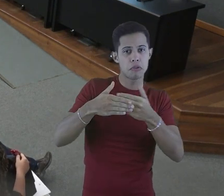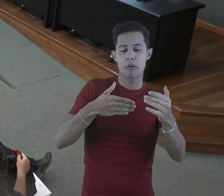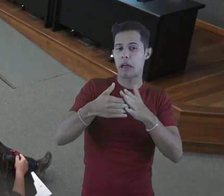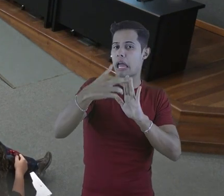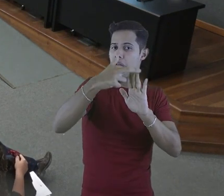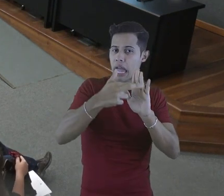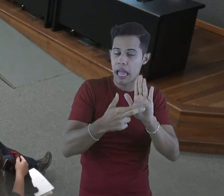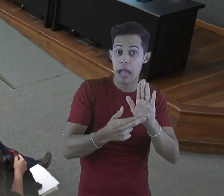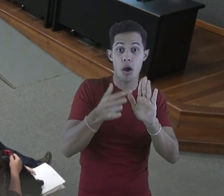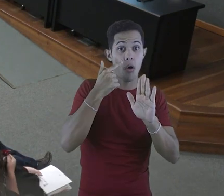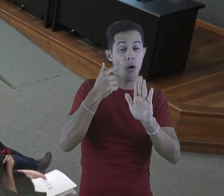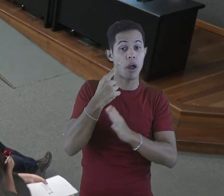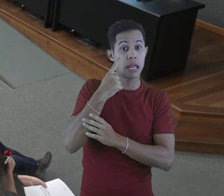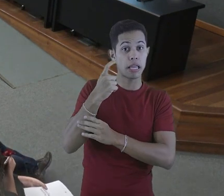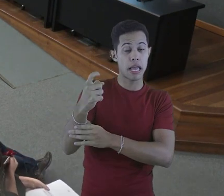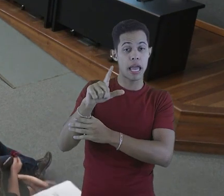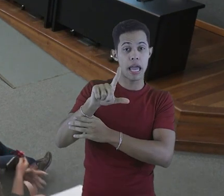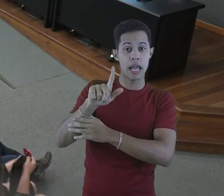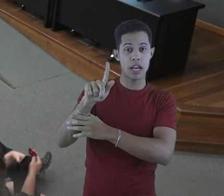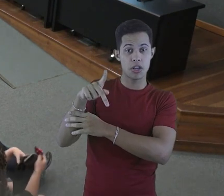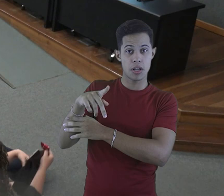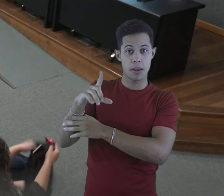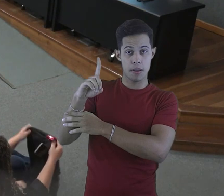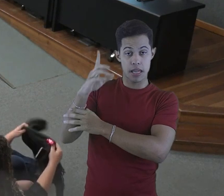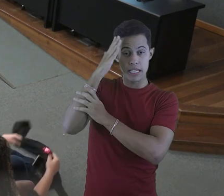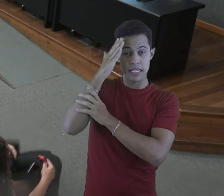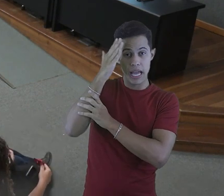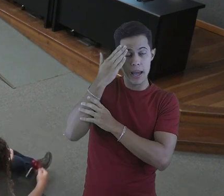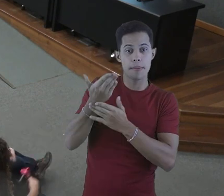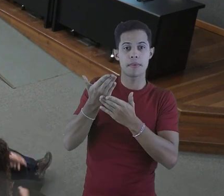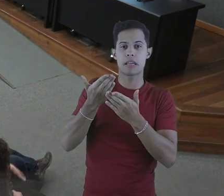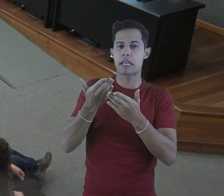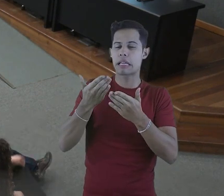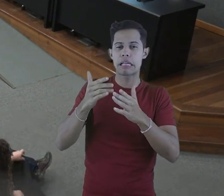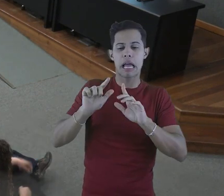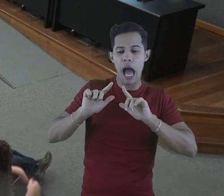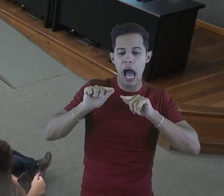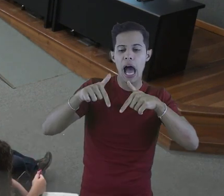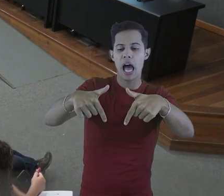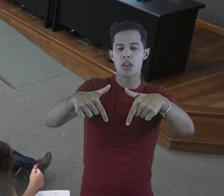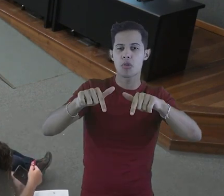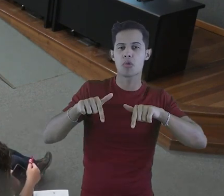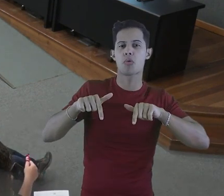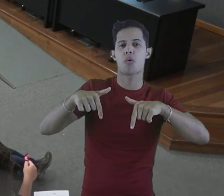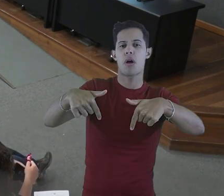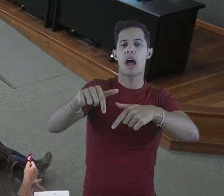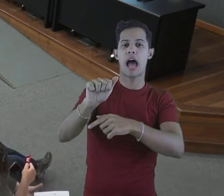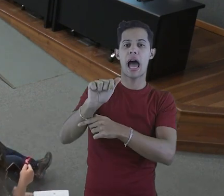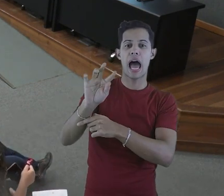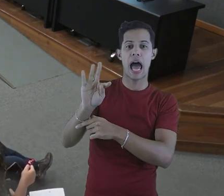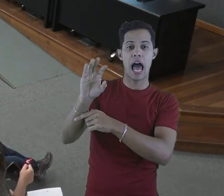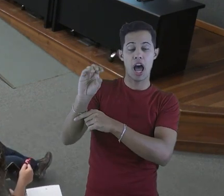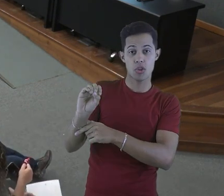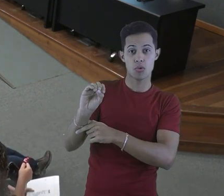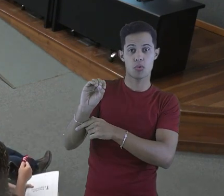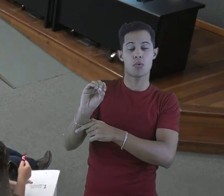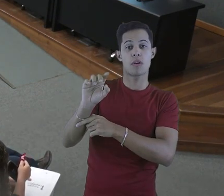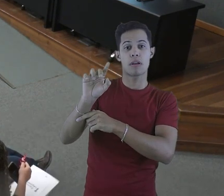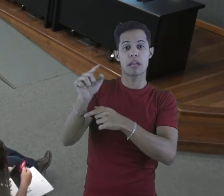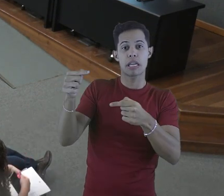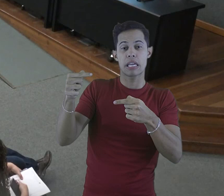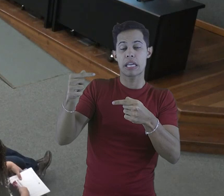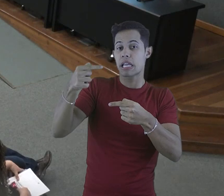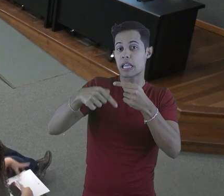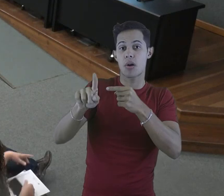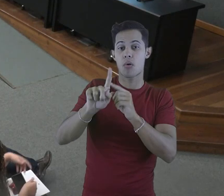regulamentos portanto atos normativos e aqui é interessante a NPD entende que atos normativos ou seja atos que são